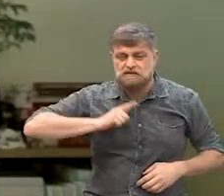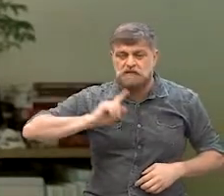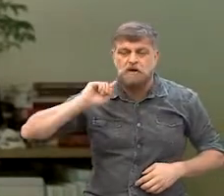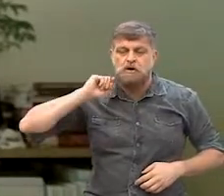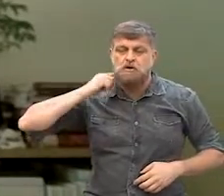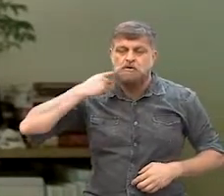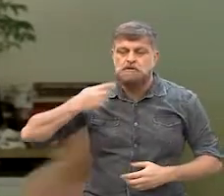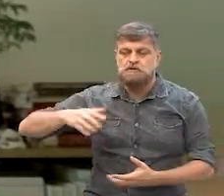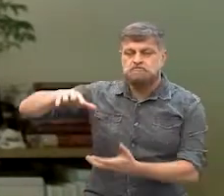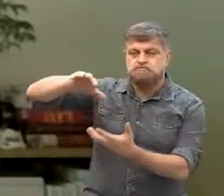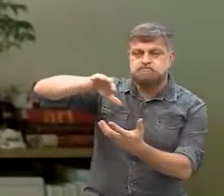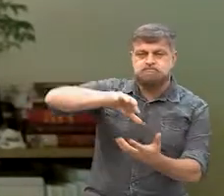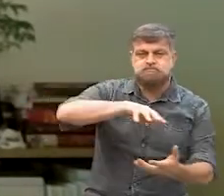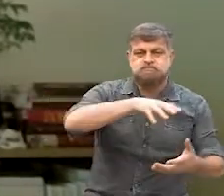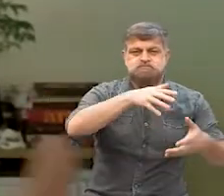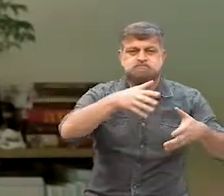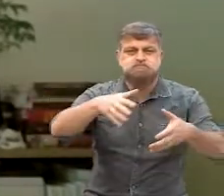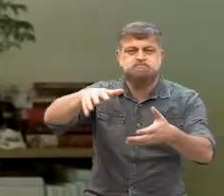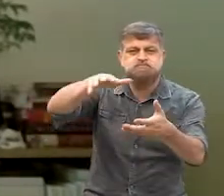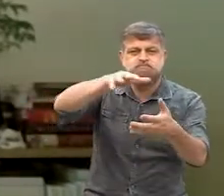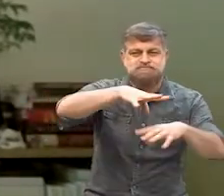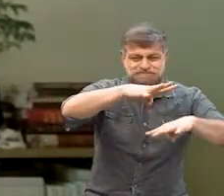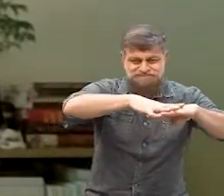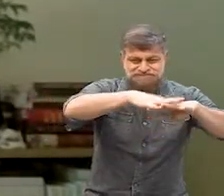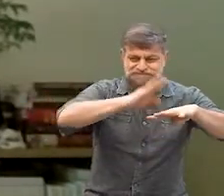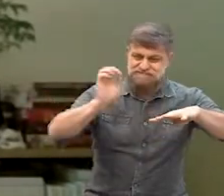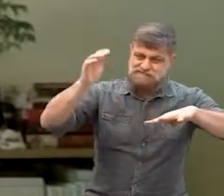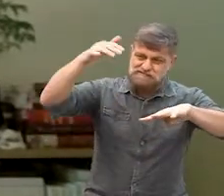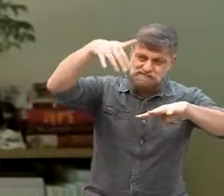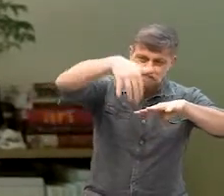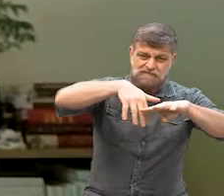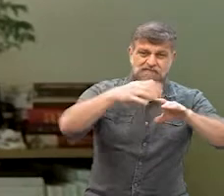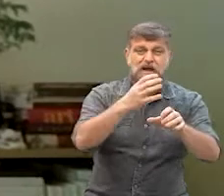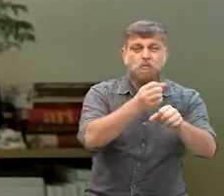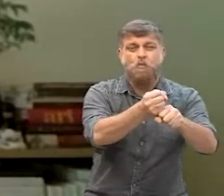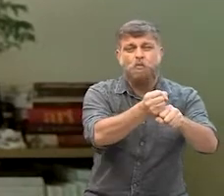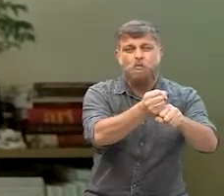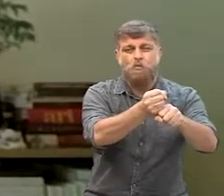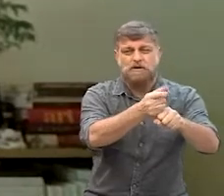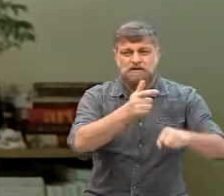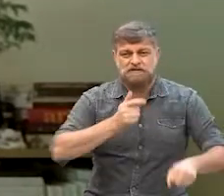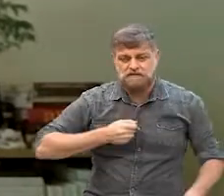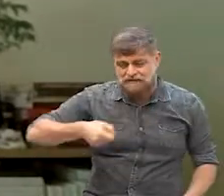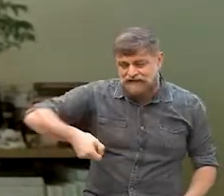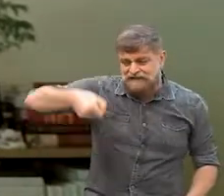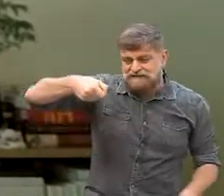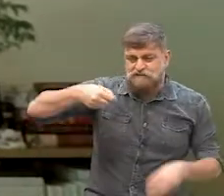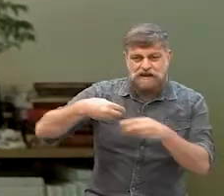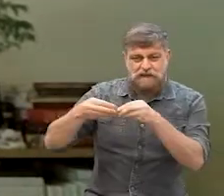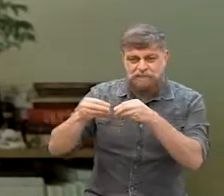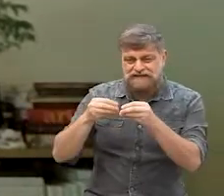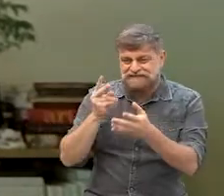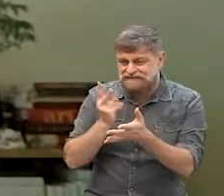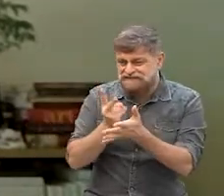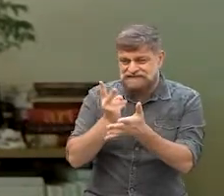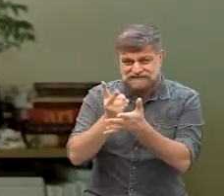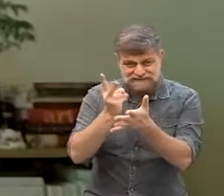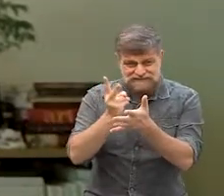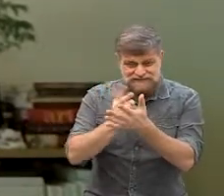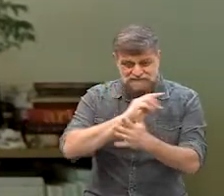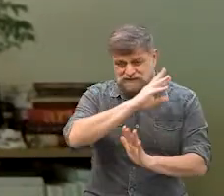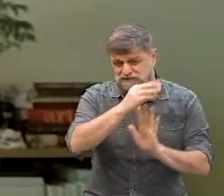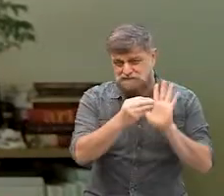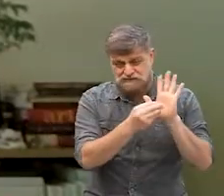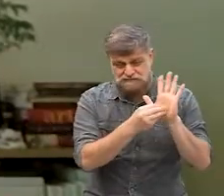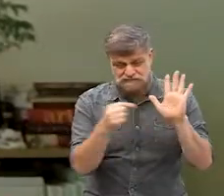forte, leva esse saquinho para a boca de lobo, entope a boca de lobo. Então, a sacola plástica, ela sempre vai ter um impacto ambiental, e